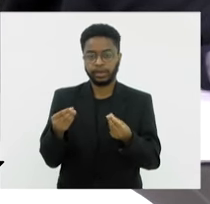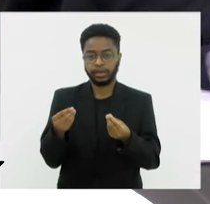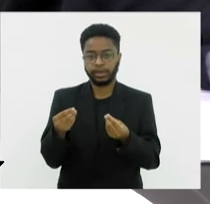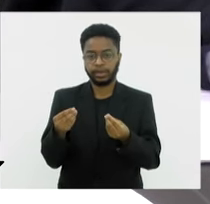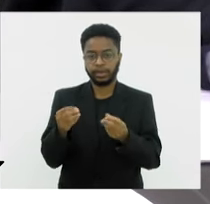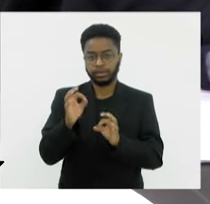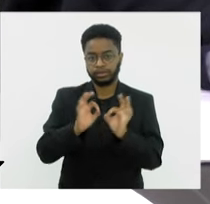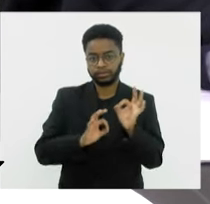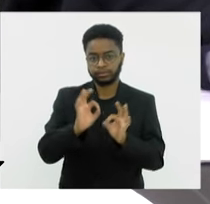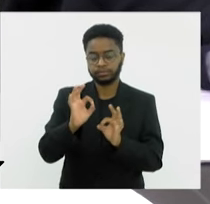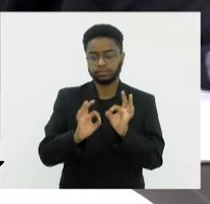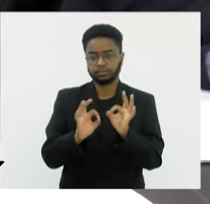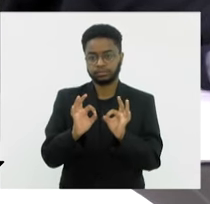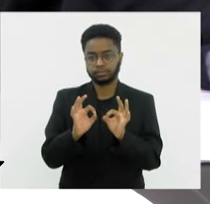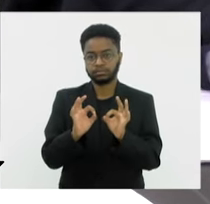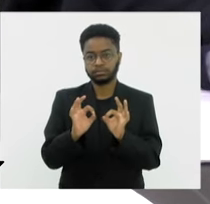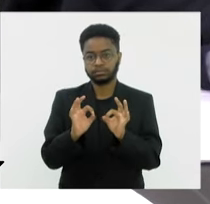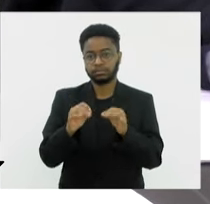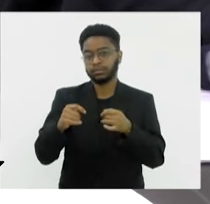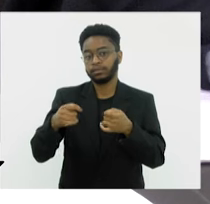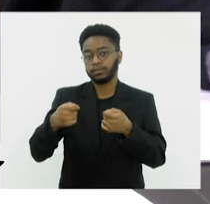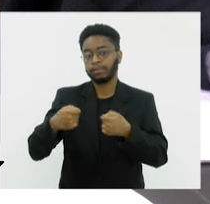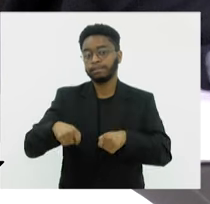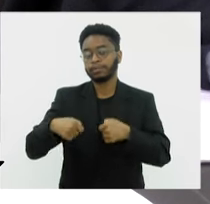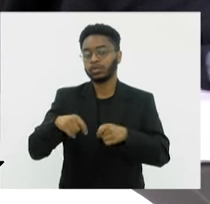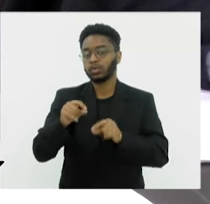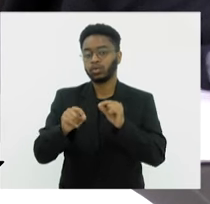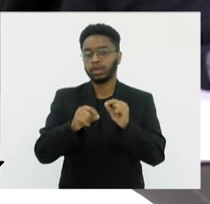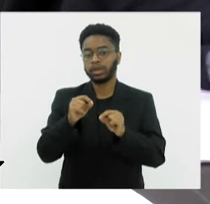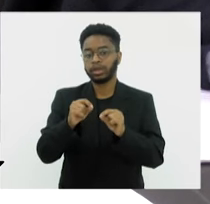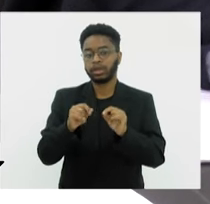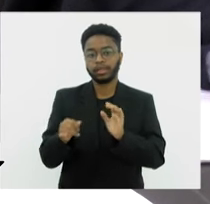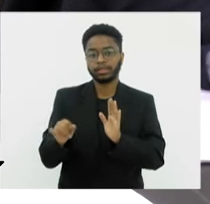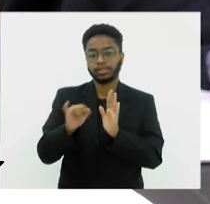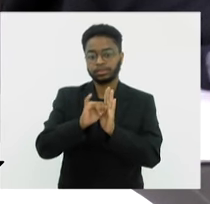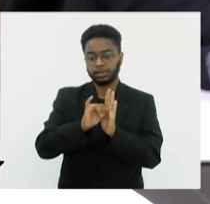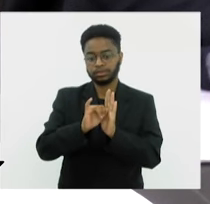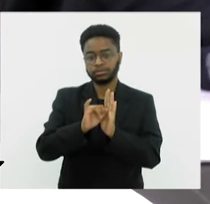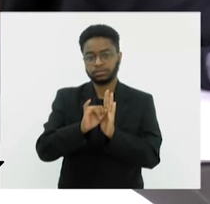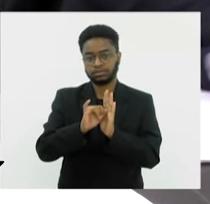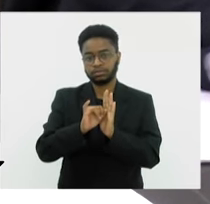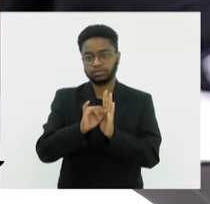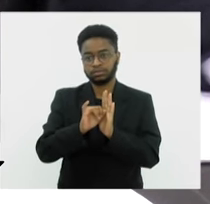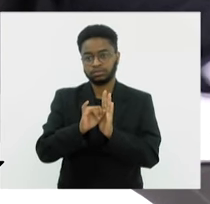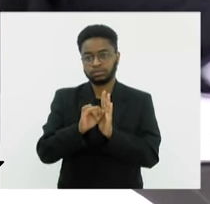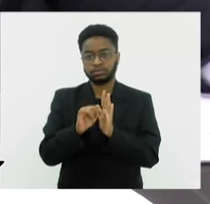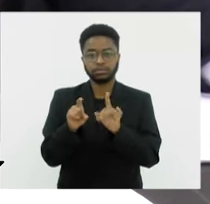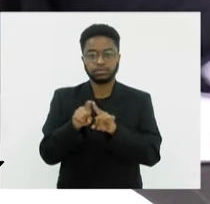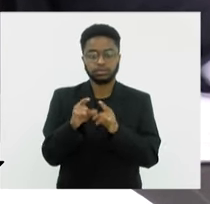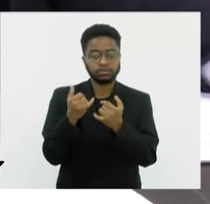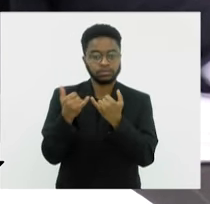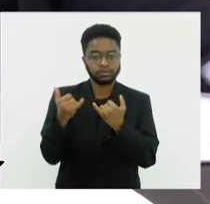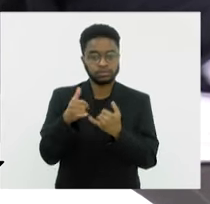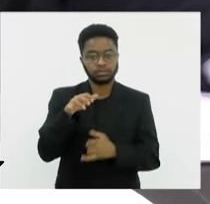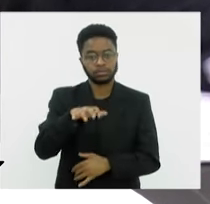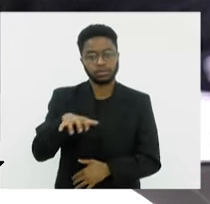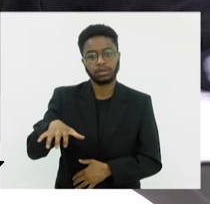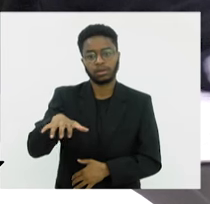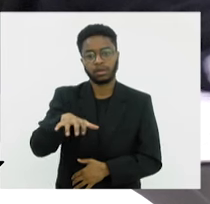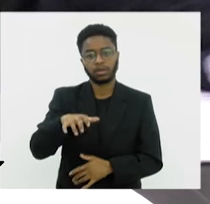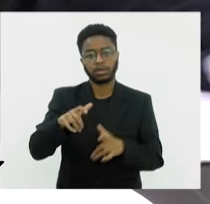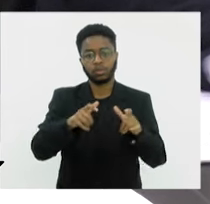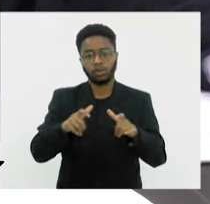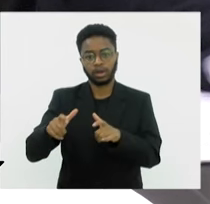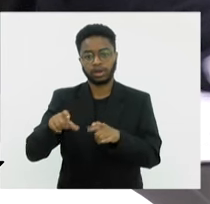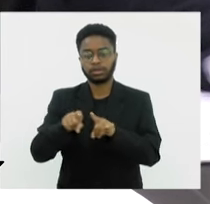estabelecido, ele pressupõe a identidade, não é, a proximidade das regiões e também